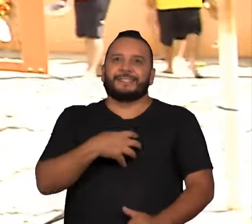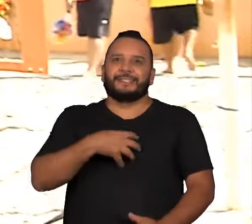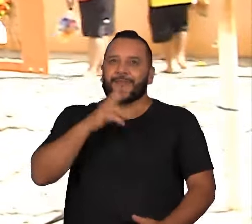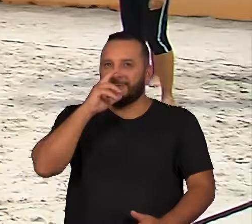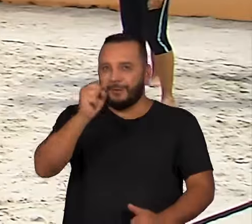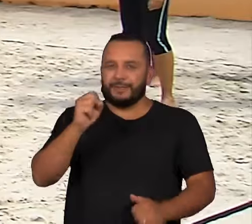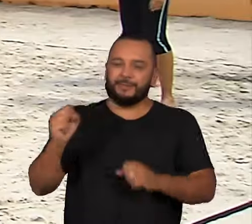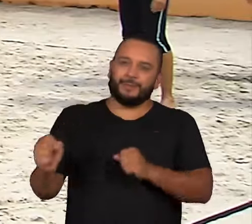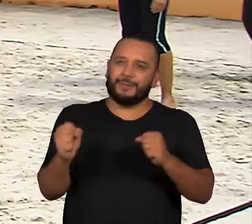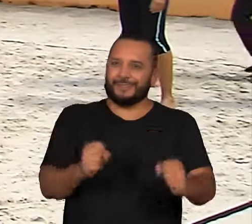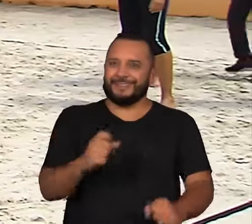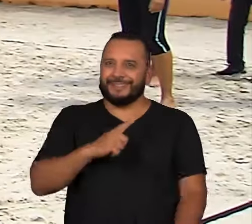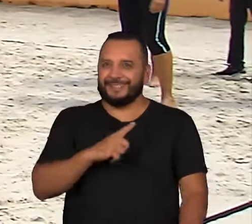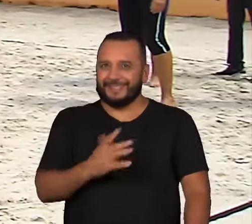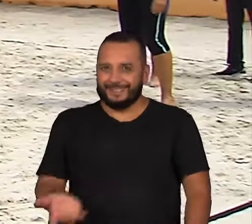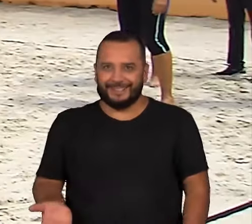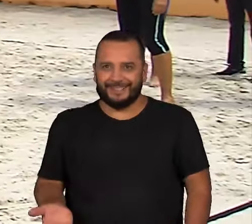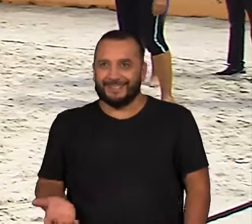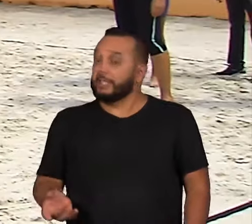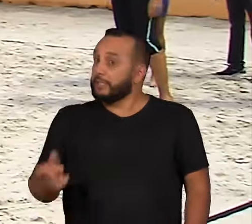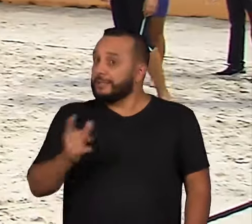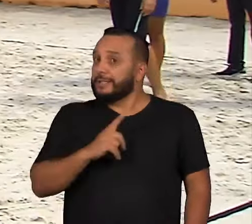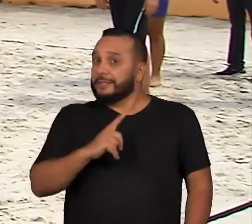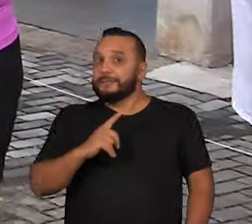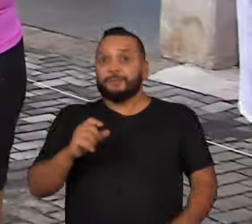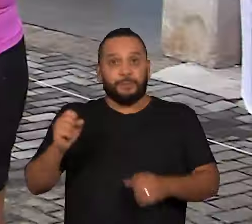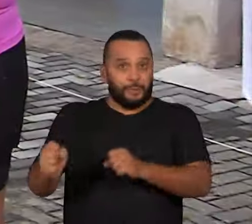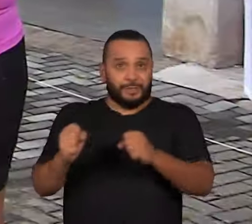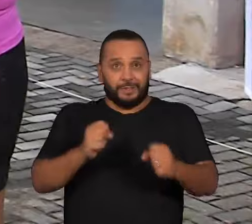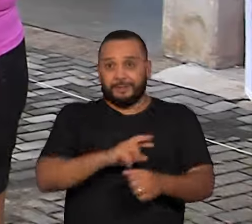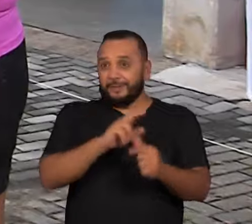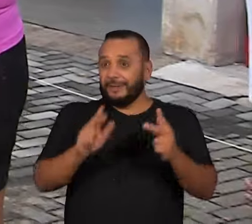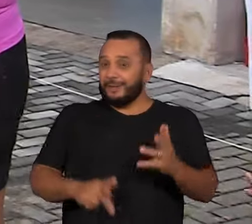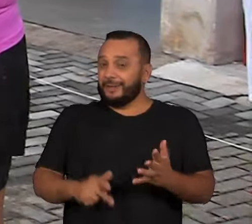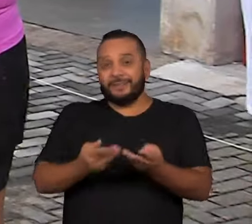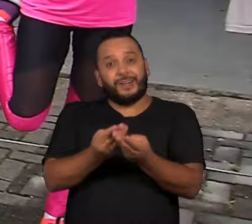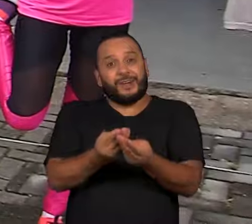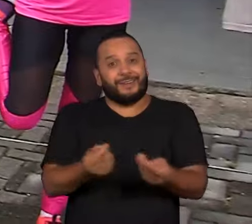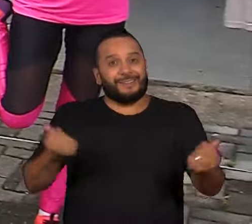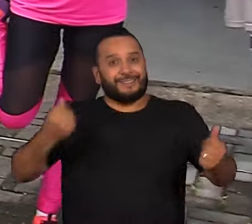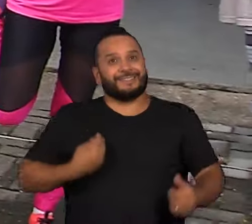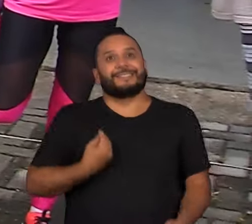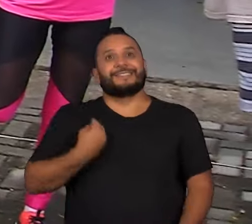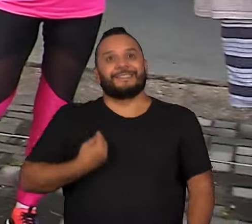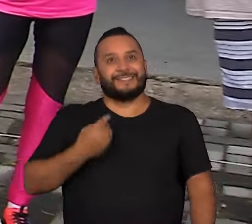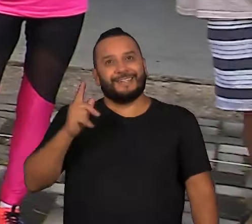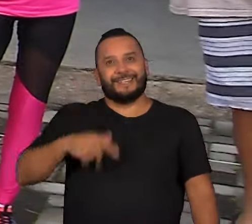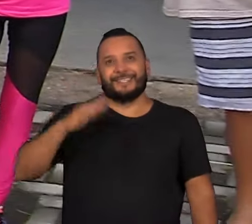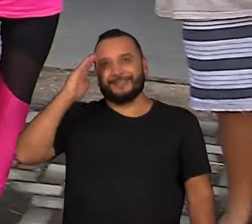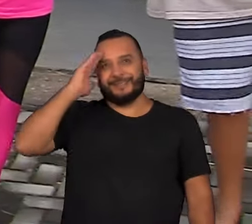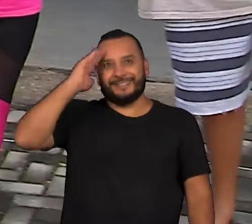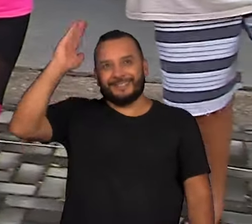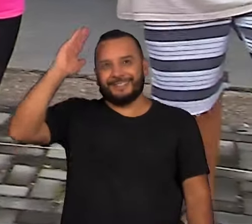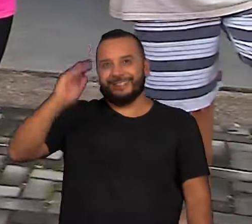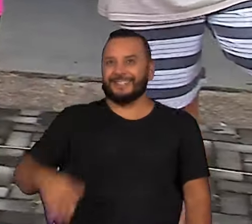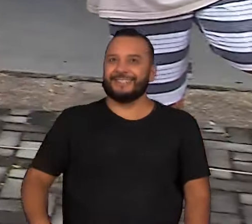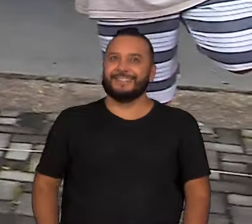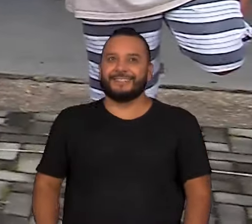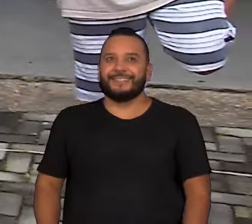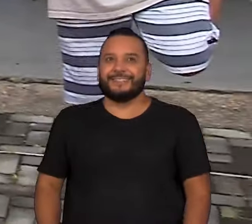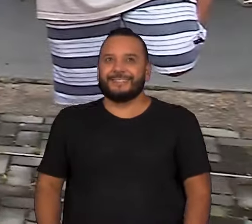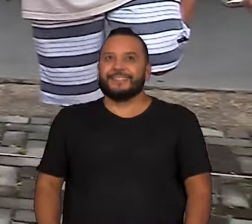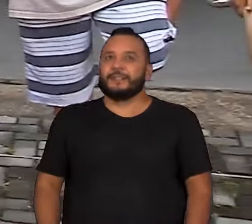poder. E entre tantos poderes, o da qualidade de vida é um dos principais. A gente